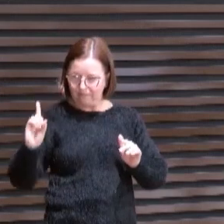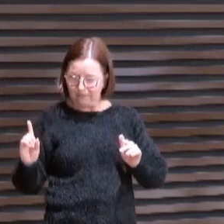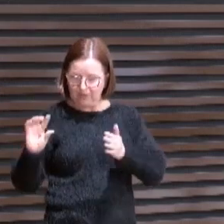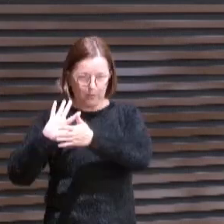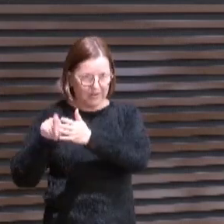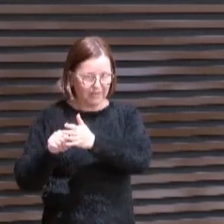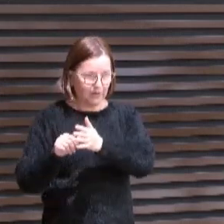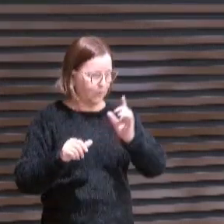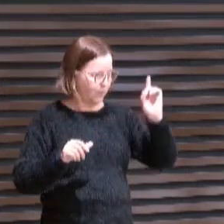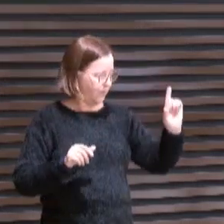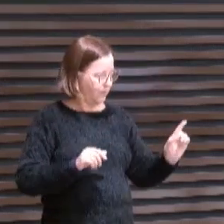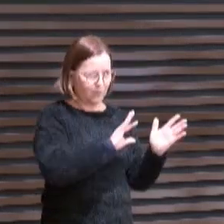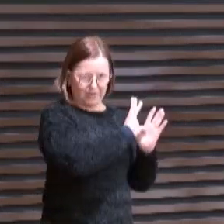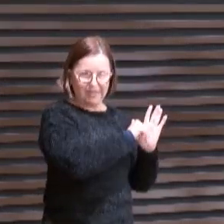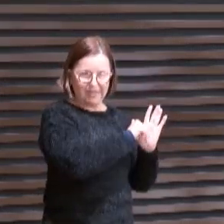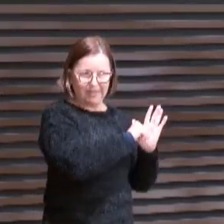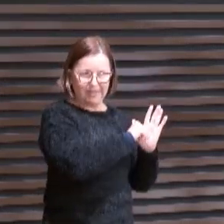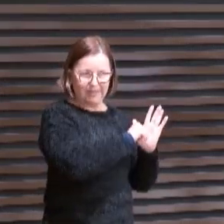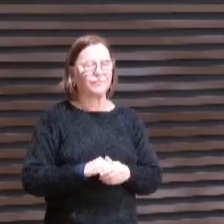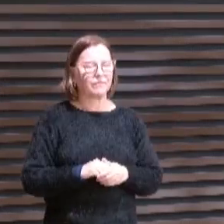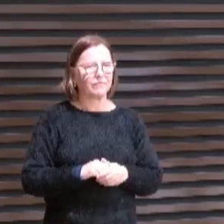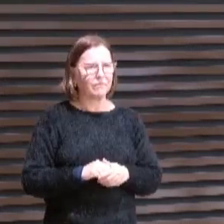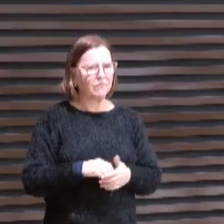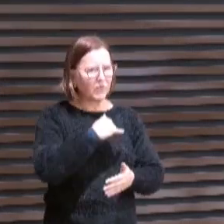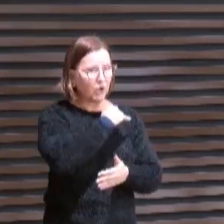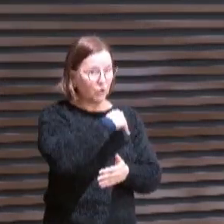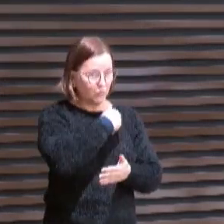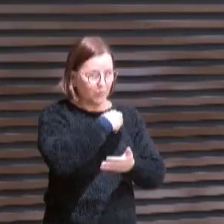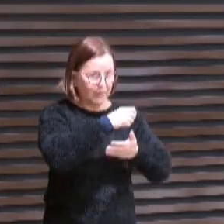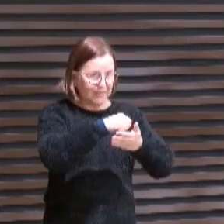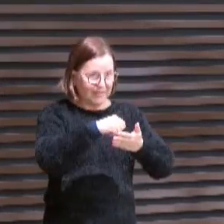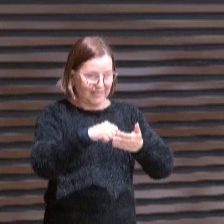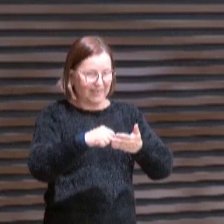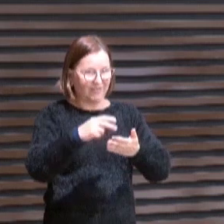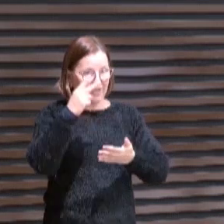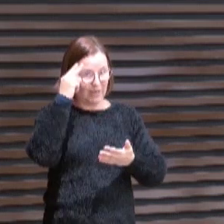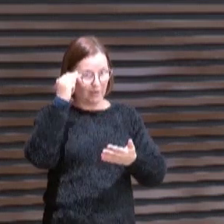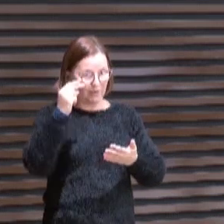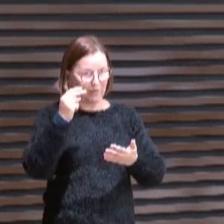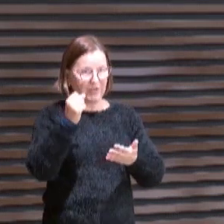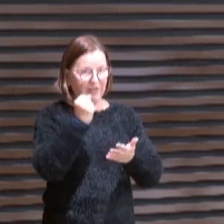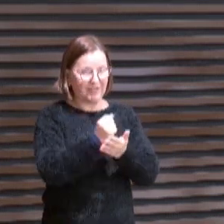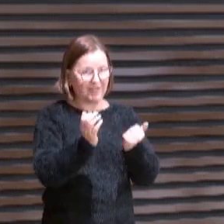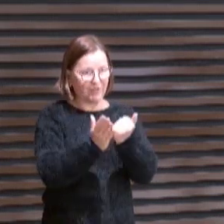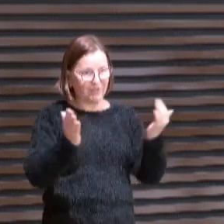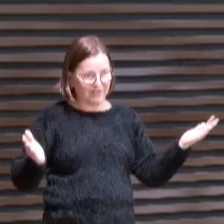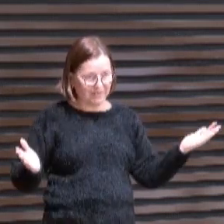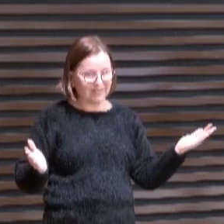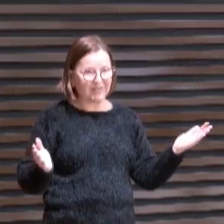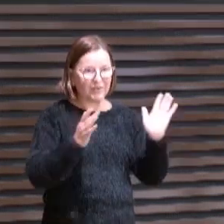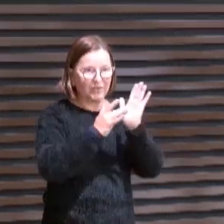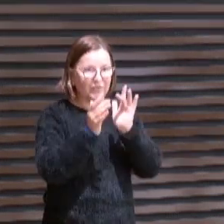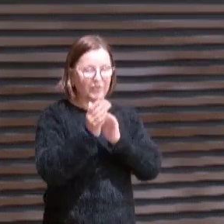É interessante que quando João conta a história da crucificação de Cristo, ele o faz